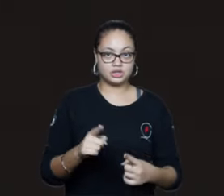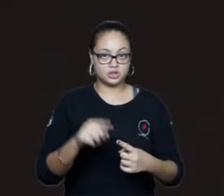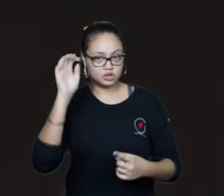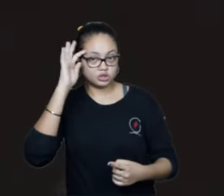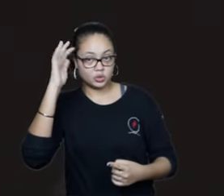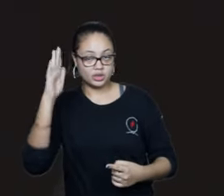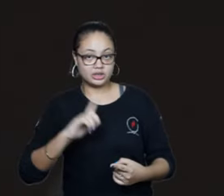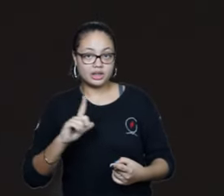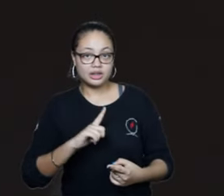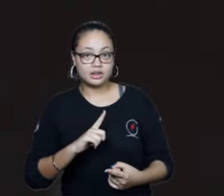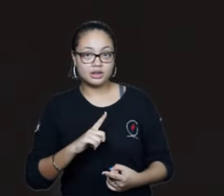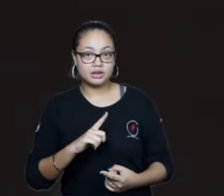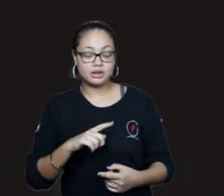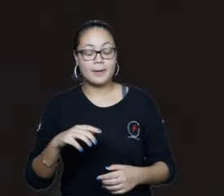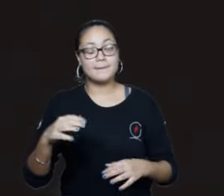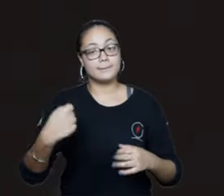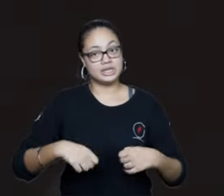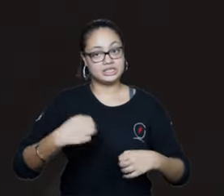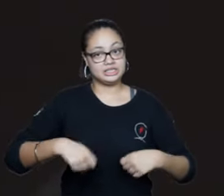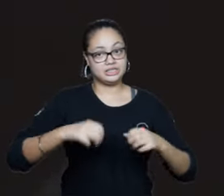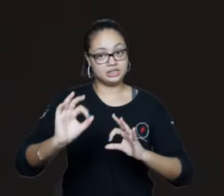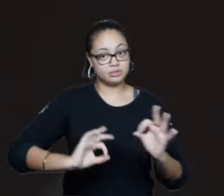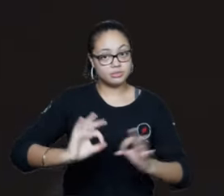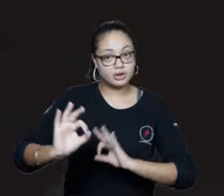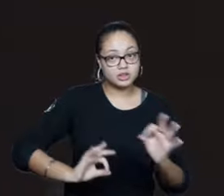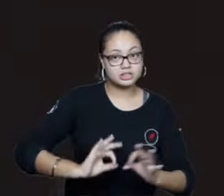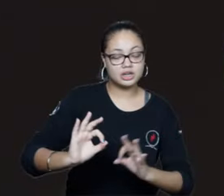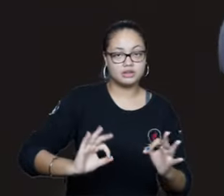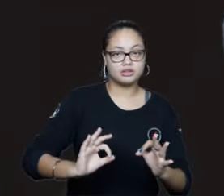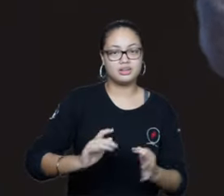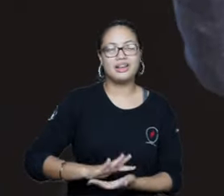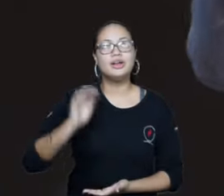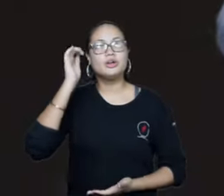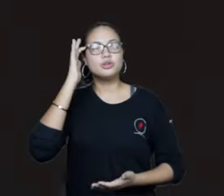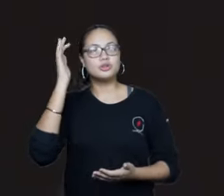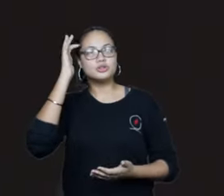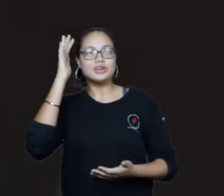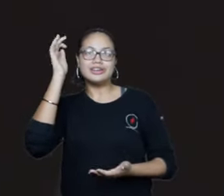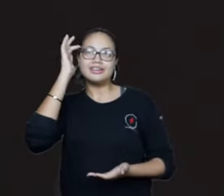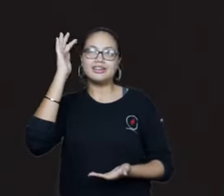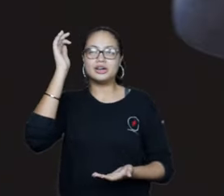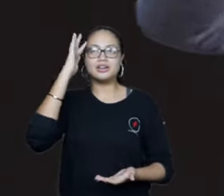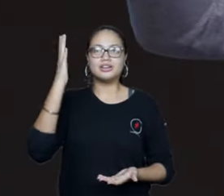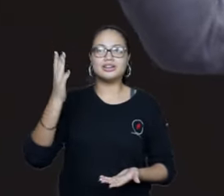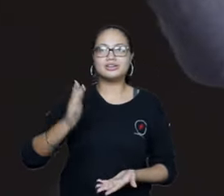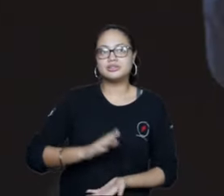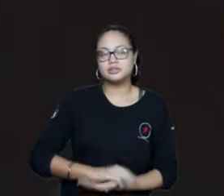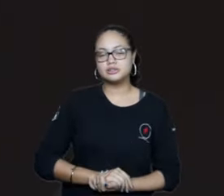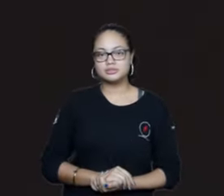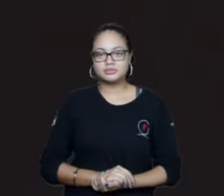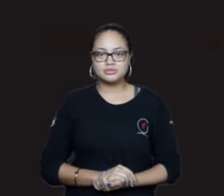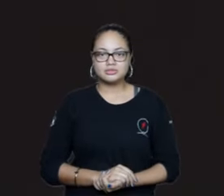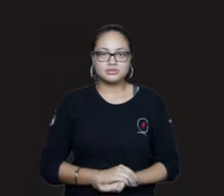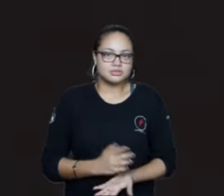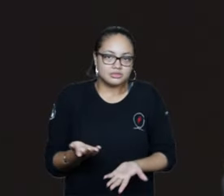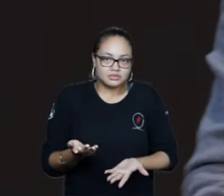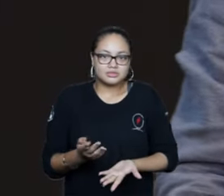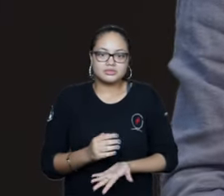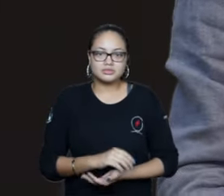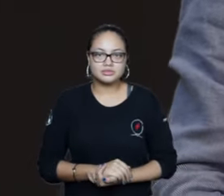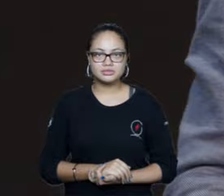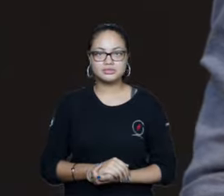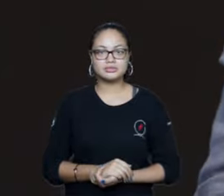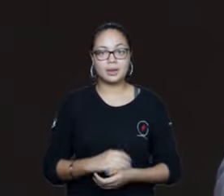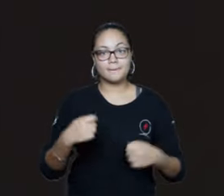então o teu sonho tem que ter projeto isso é planejamento não eu tô sonhando tô sonhando assim tô sonhando tô sonhando